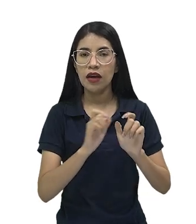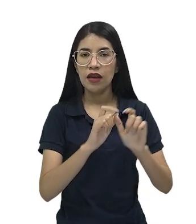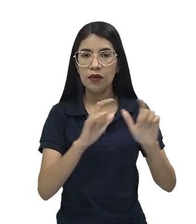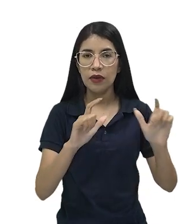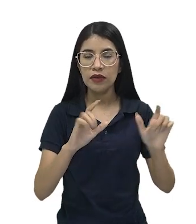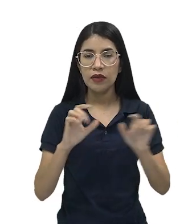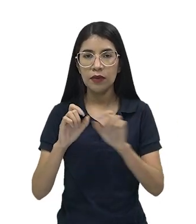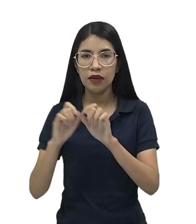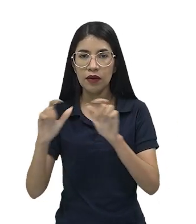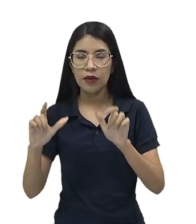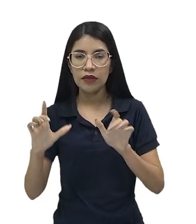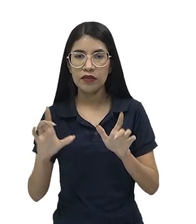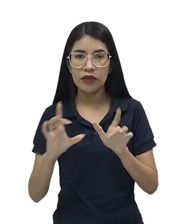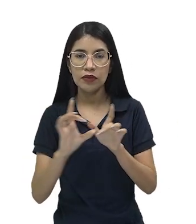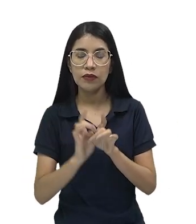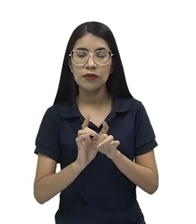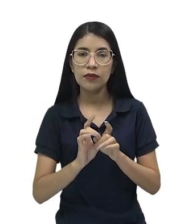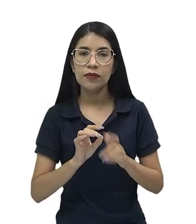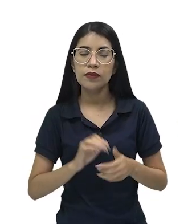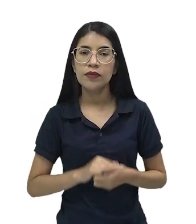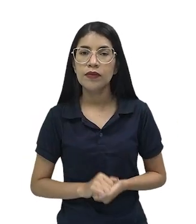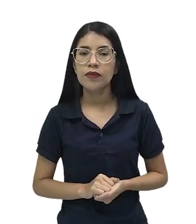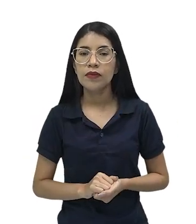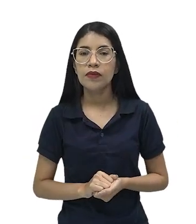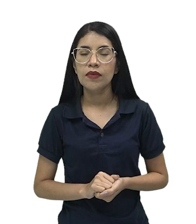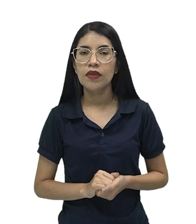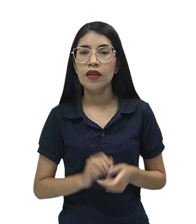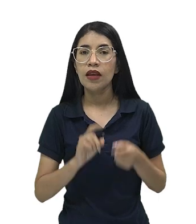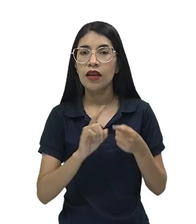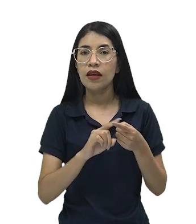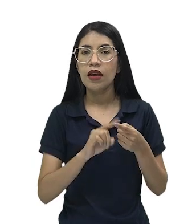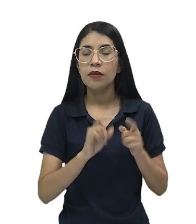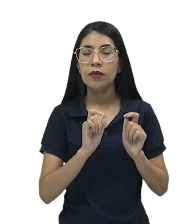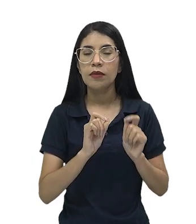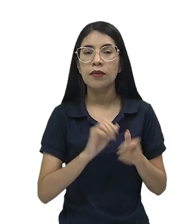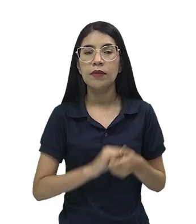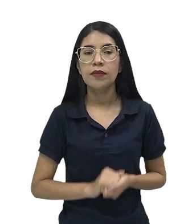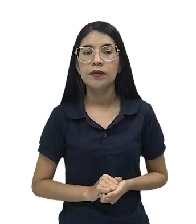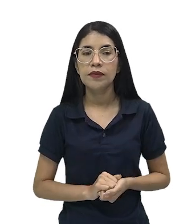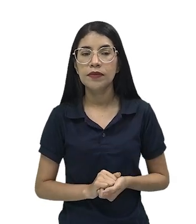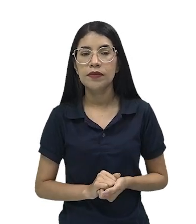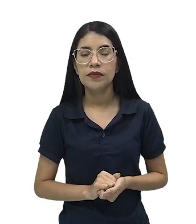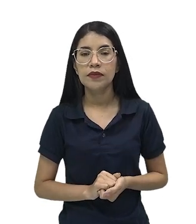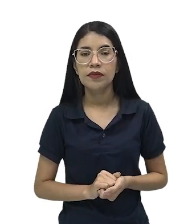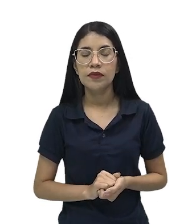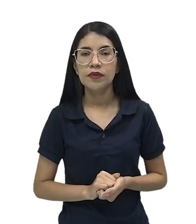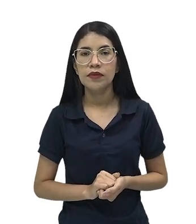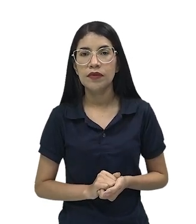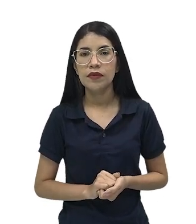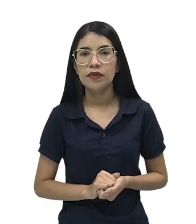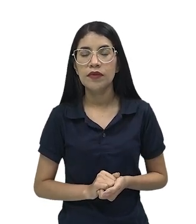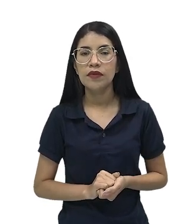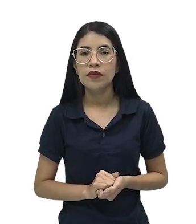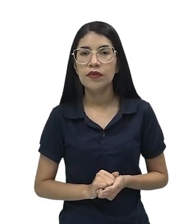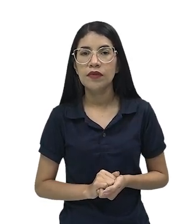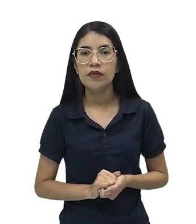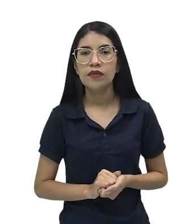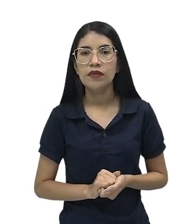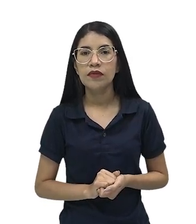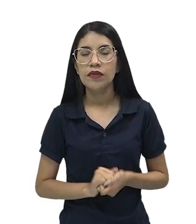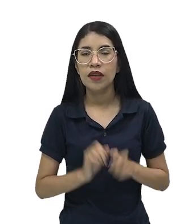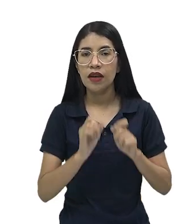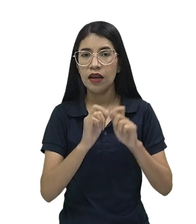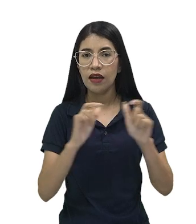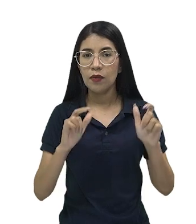mais equações. Qual foi a primeira? Tá aqui, você vai pegar a primeira equação, que foi, olha,